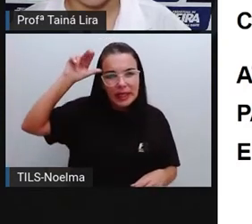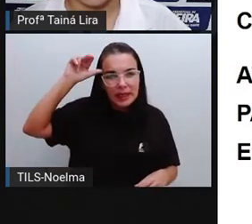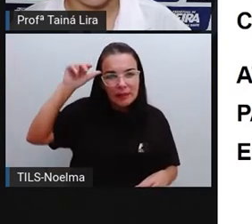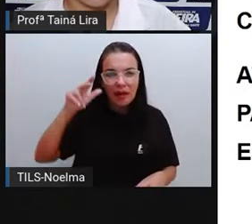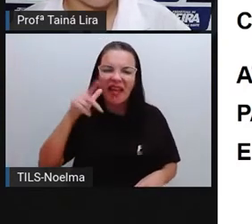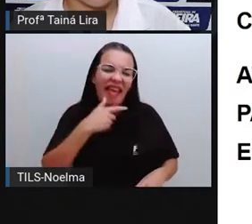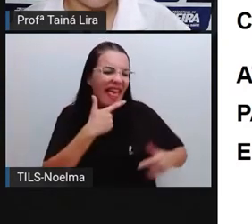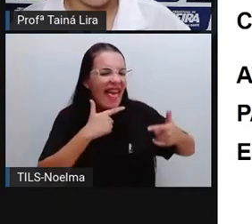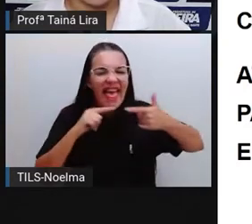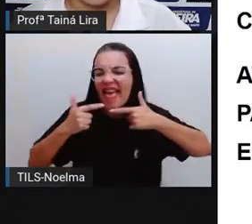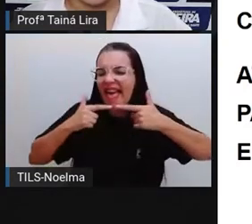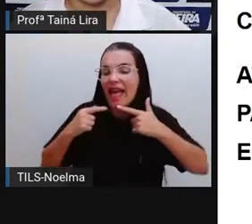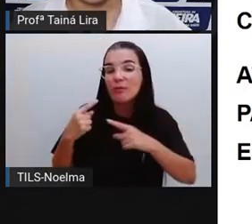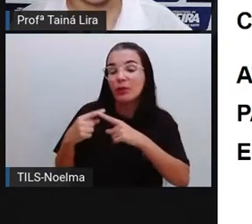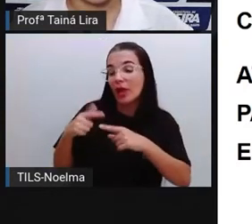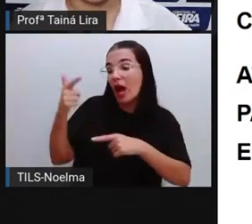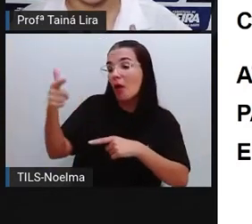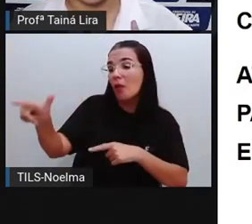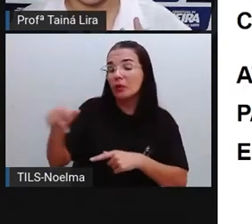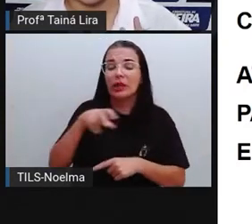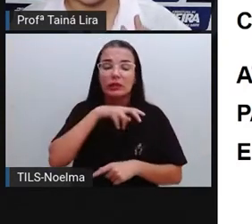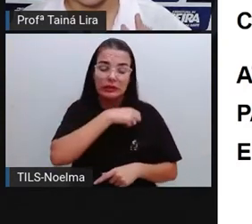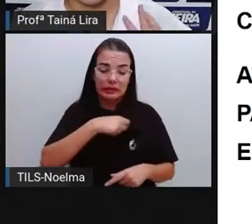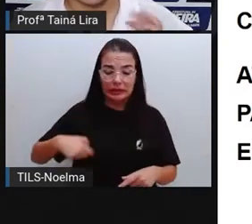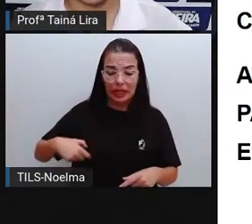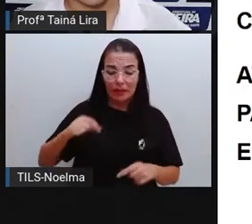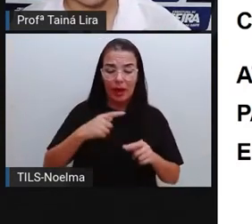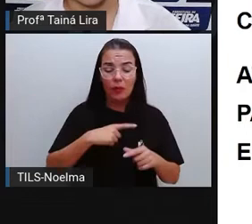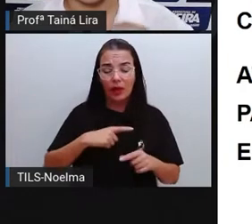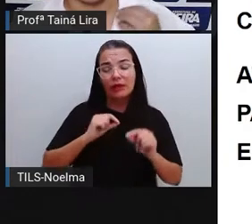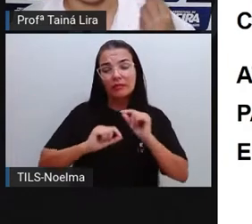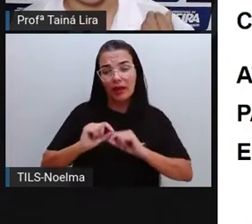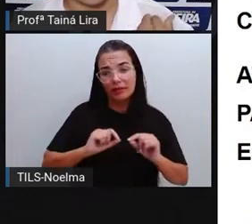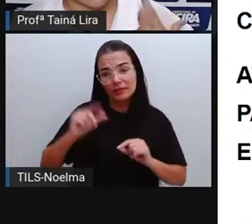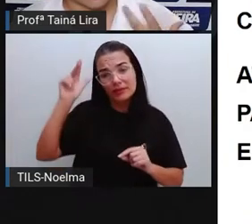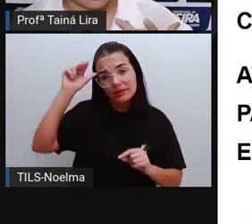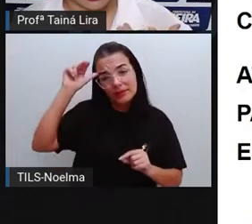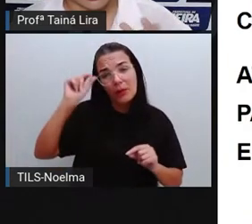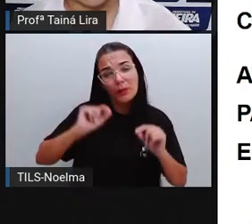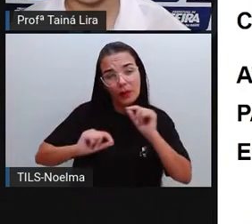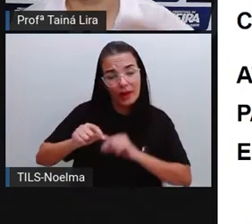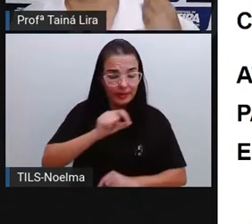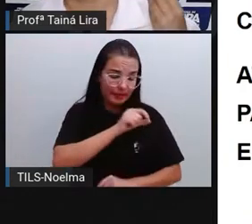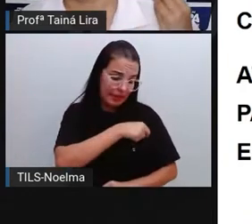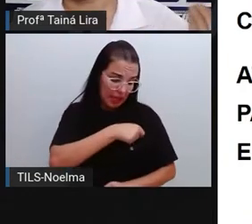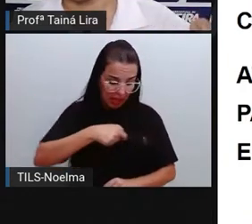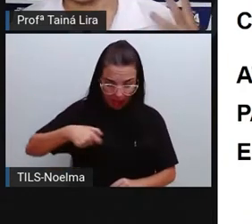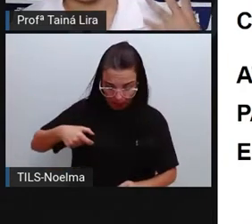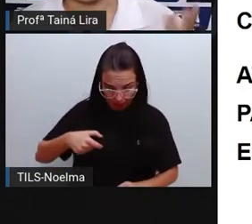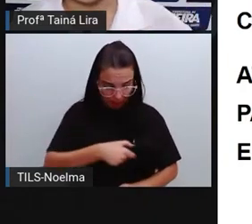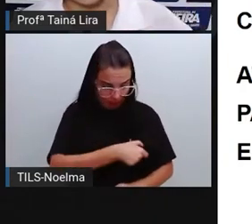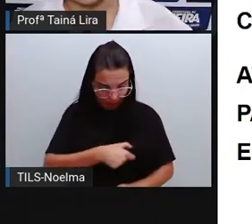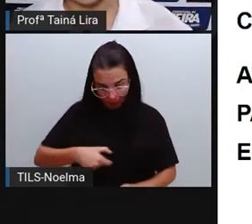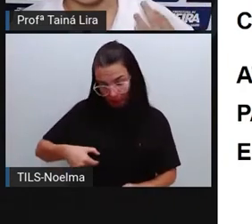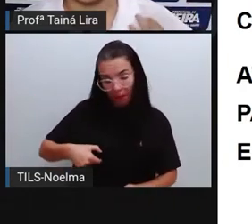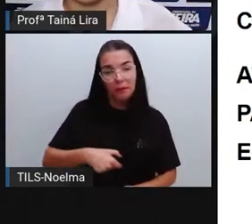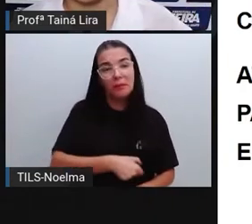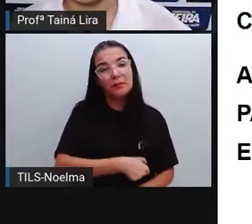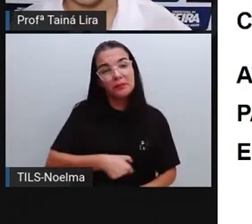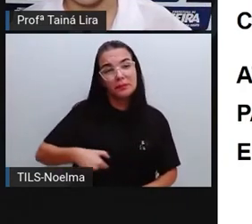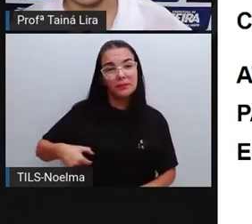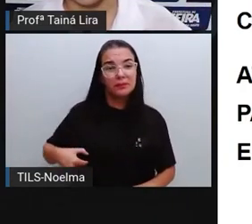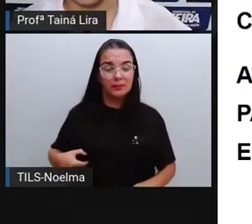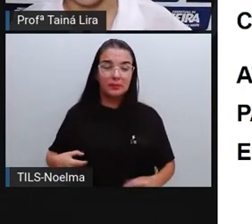diferença nas listras, tá? As duas, tanto a zebrinha desse grupo como a nossa zebrinha aqui, todas são listradinhas, com